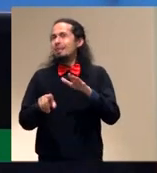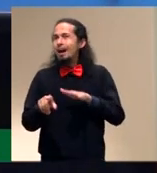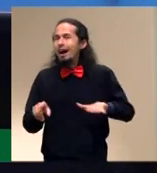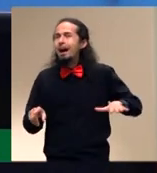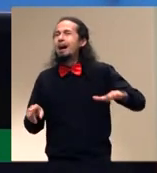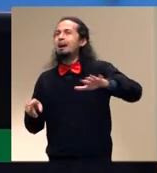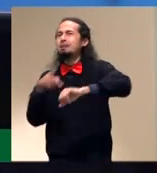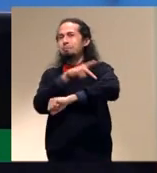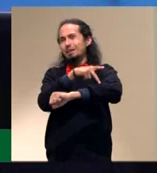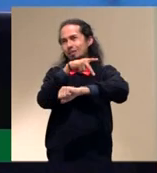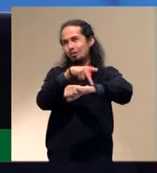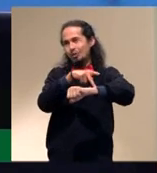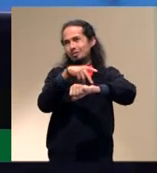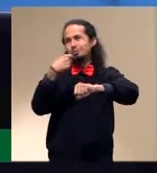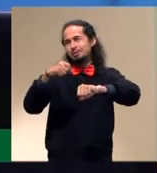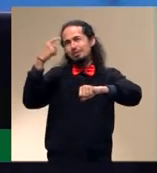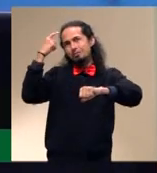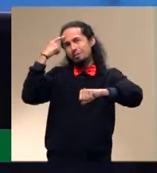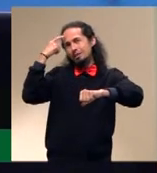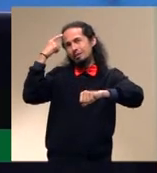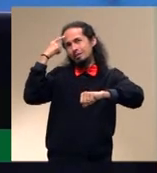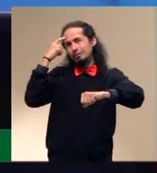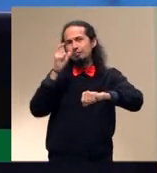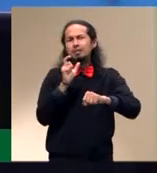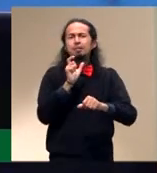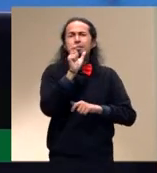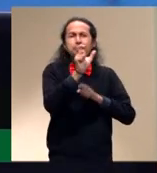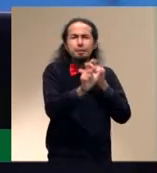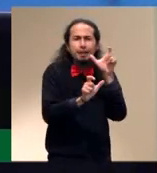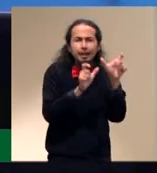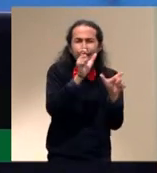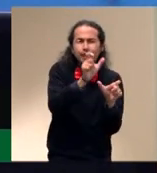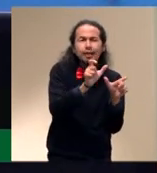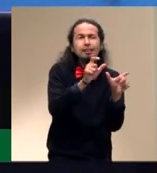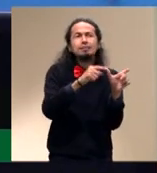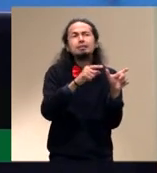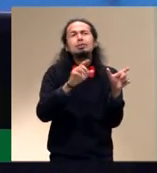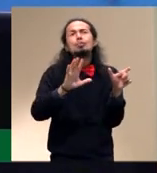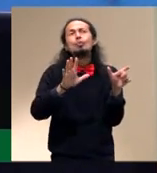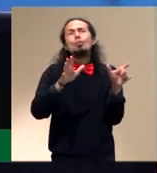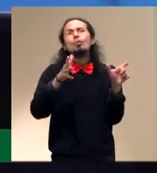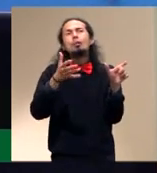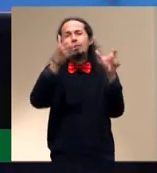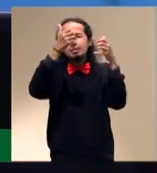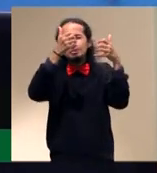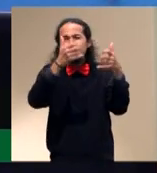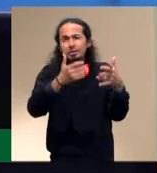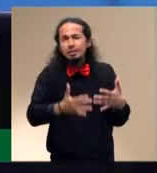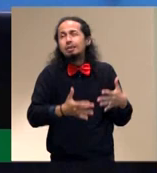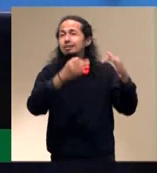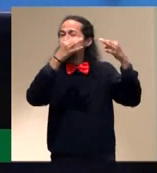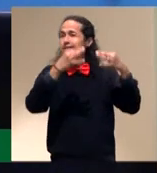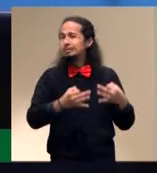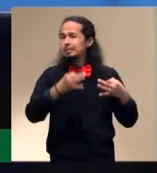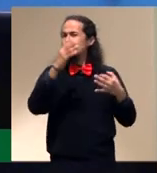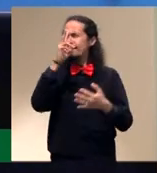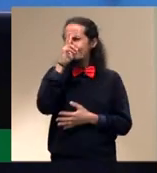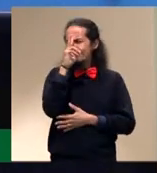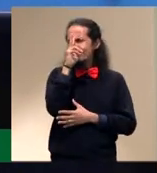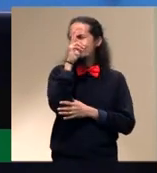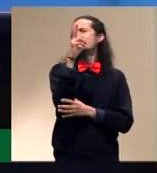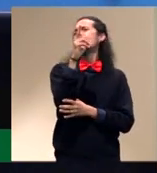as palavras, que afirmassem de forma forte, né, o que é